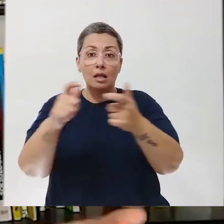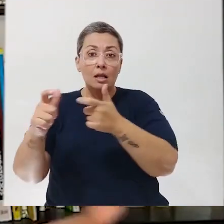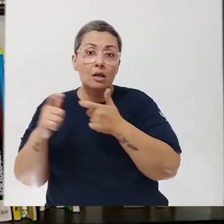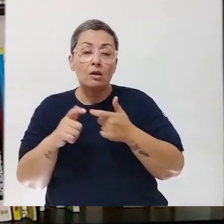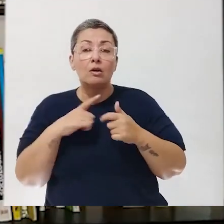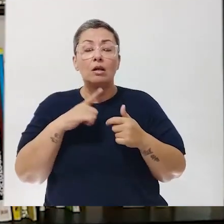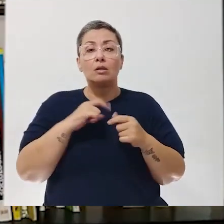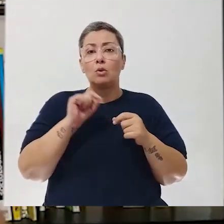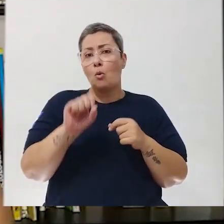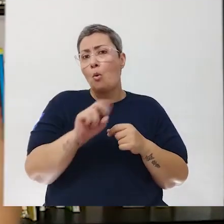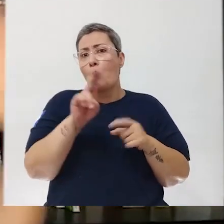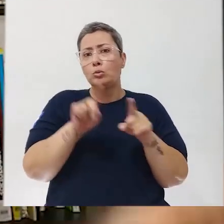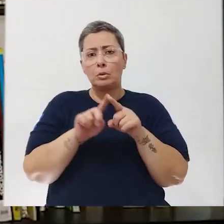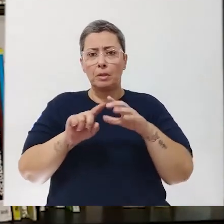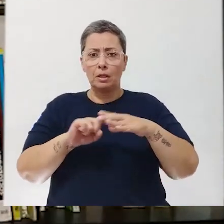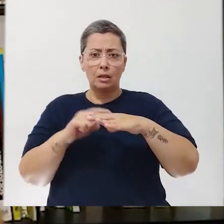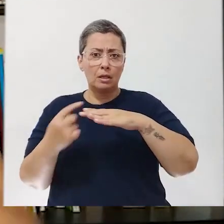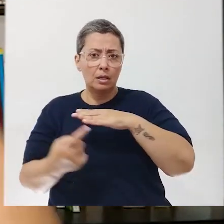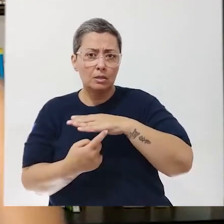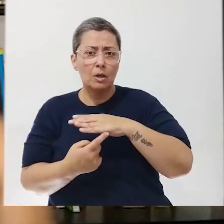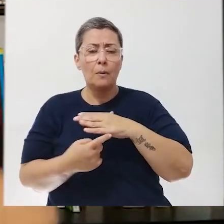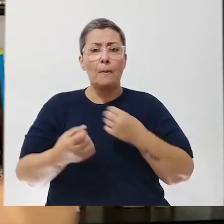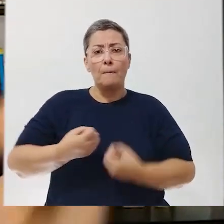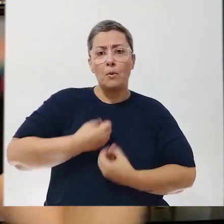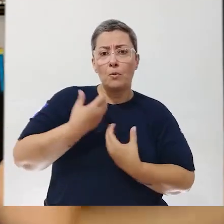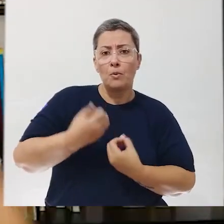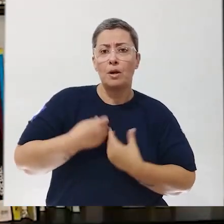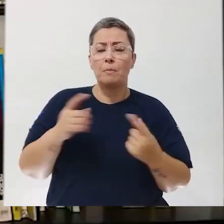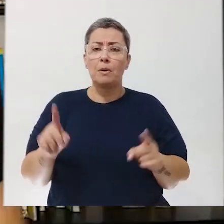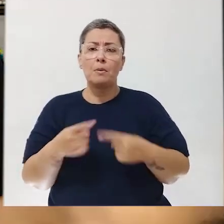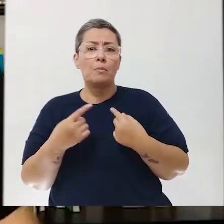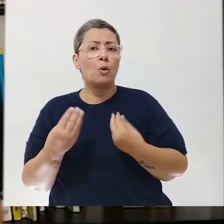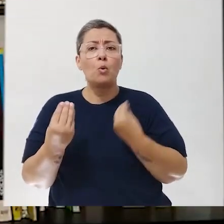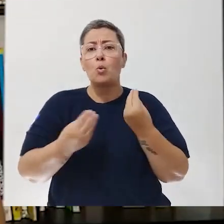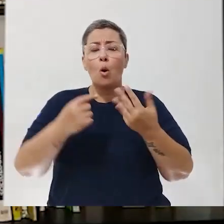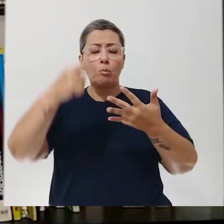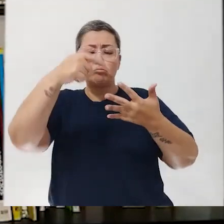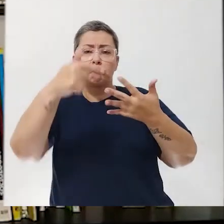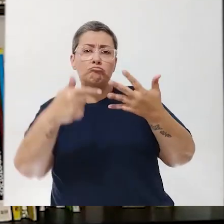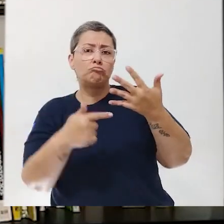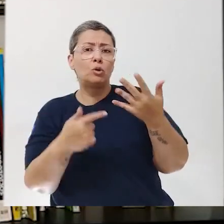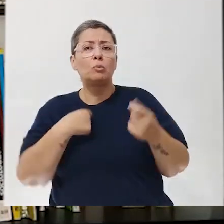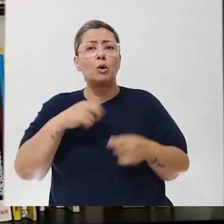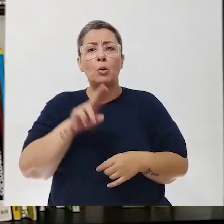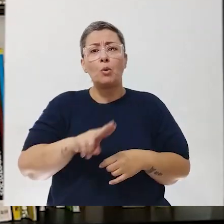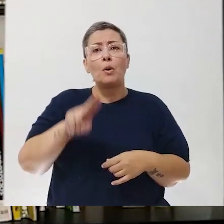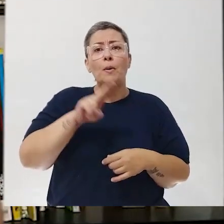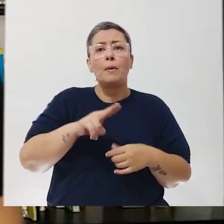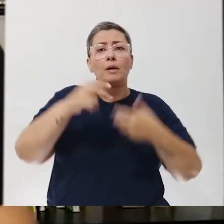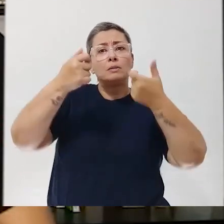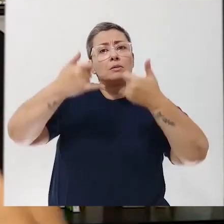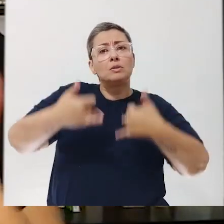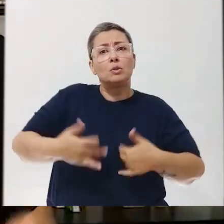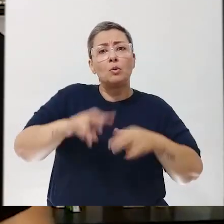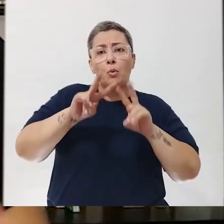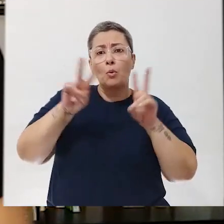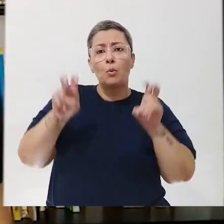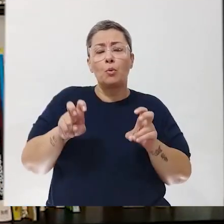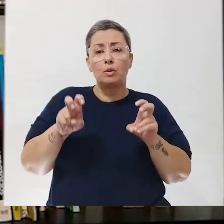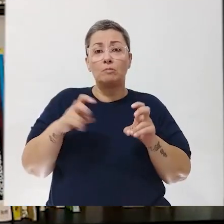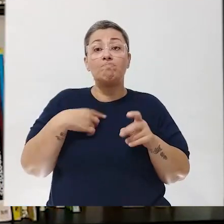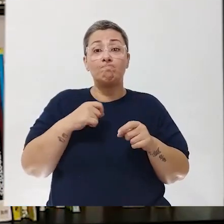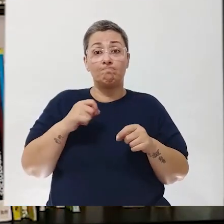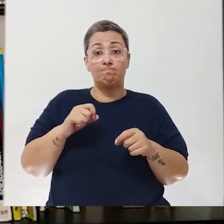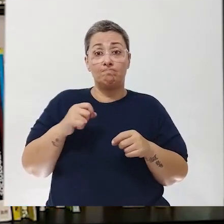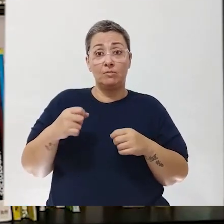Nesses locais, ou até mesmo nas redes sociais, um poema, música, que outros meios estão sendo utilizados para falar